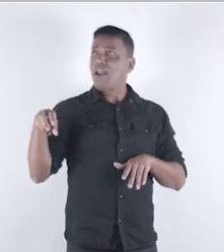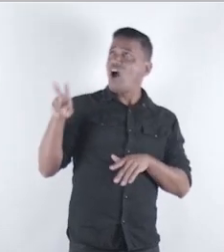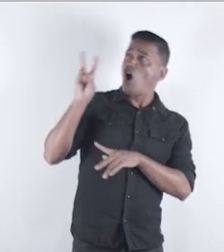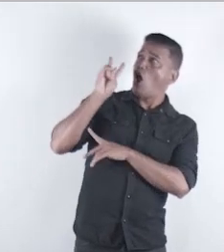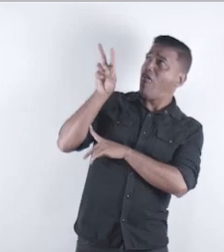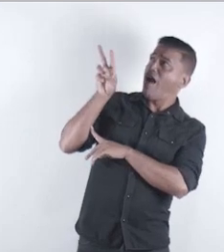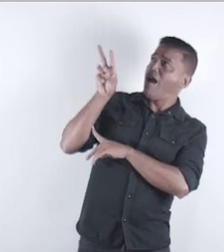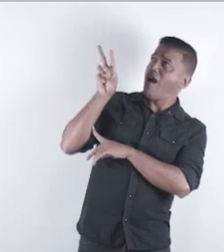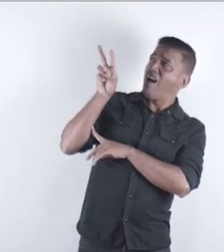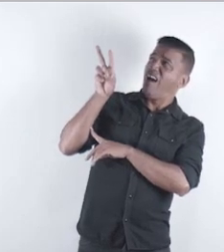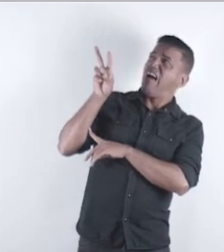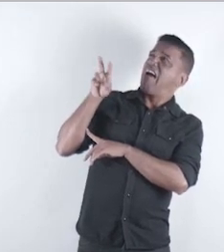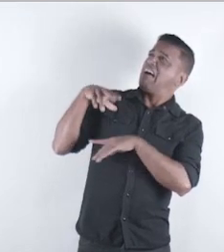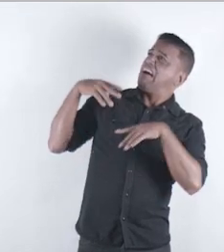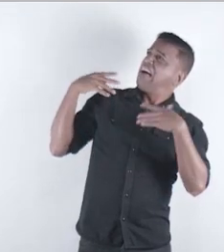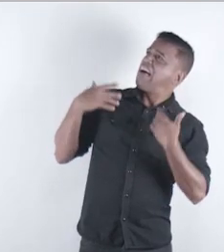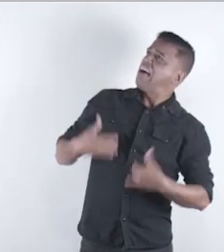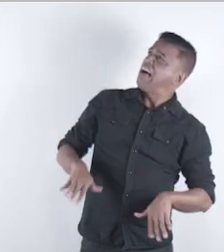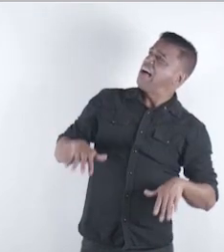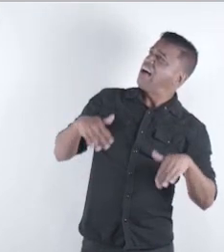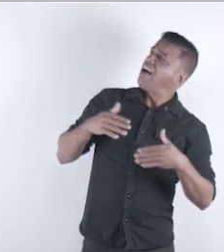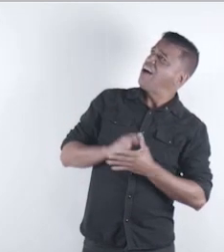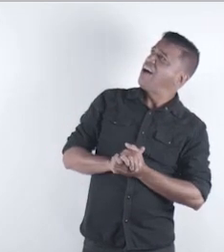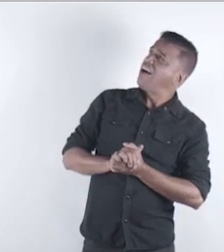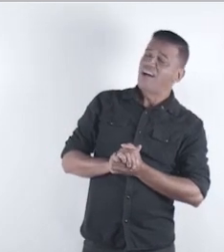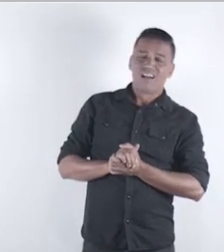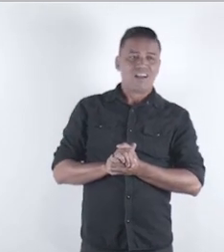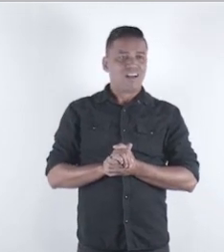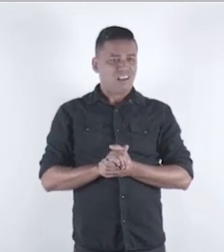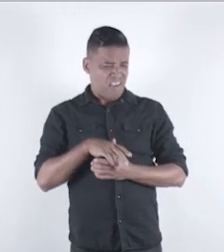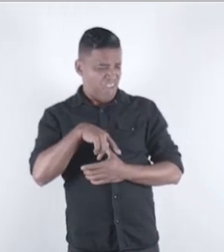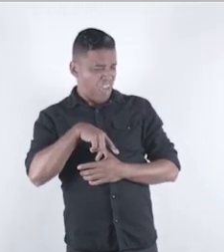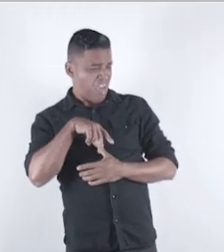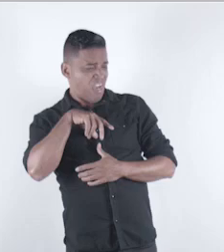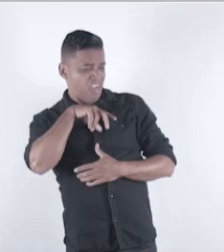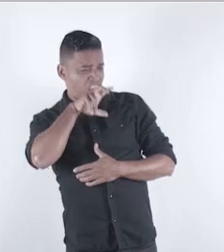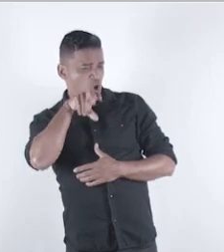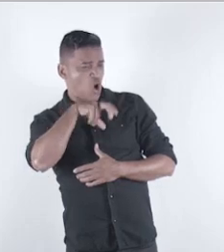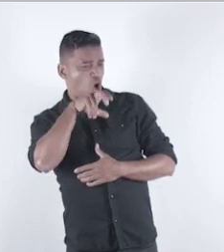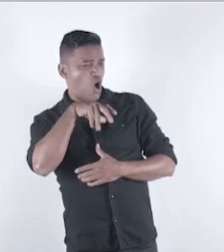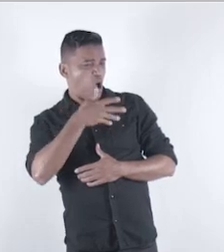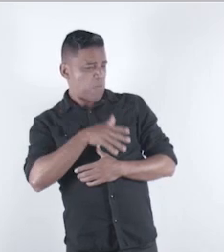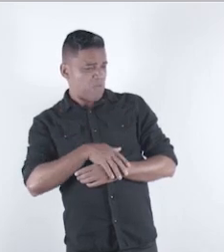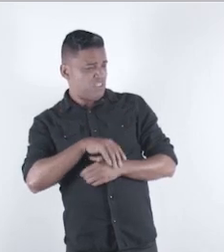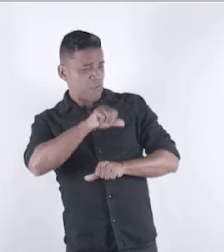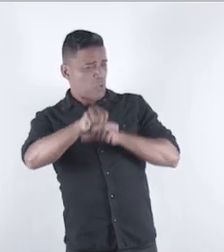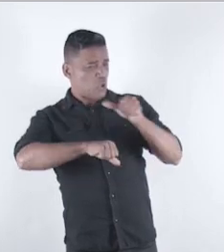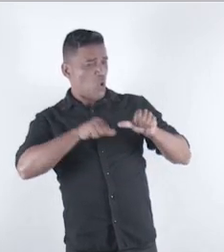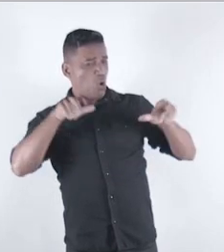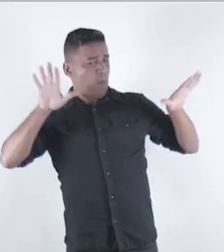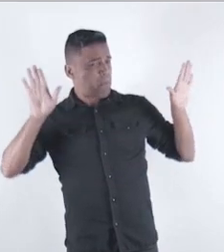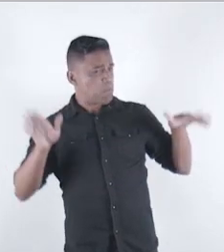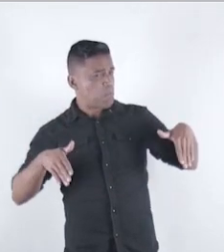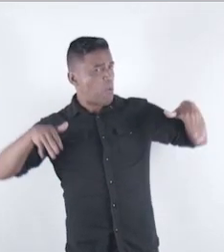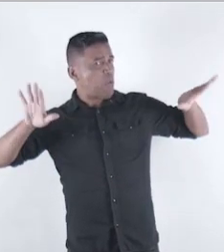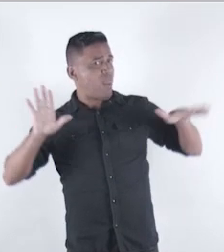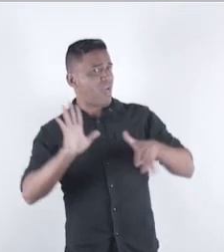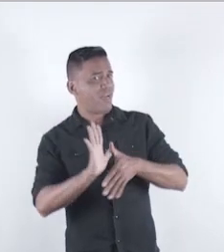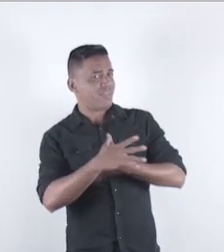observava desconsolada. Ué, lagartona, você ainda não virou borboleta?